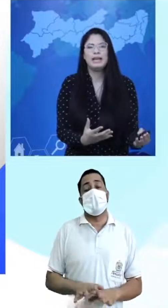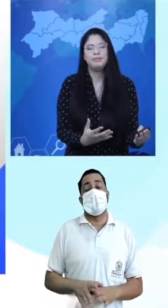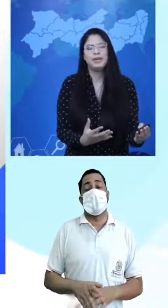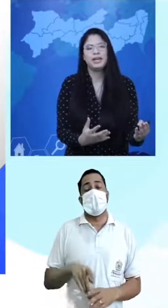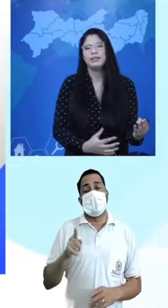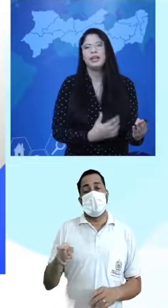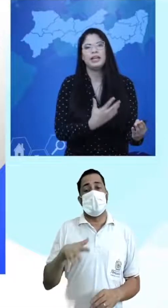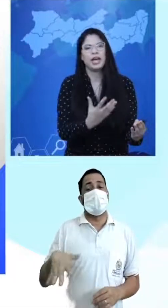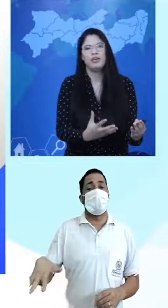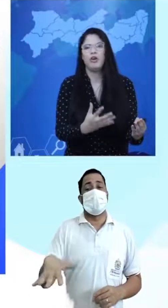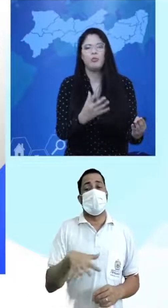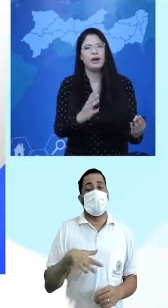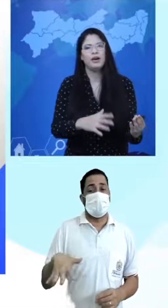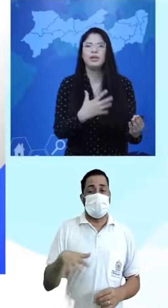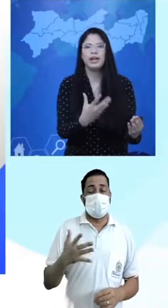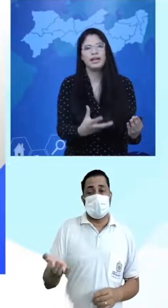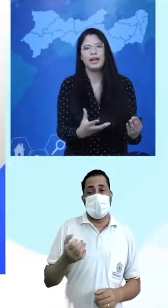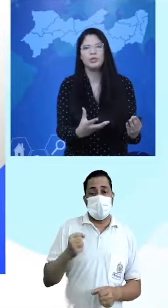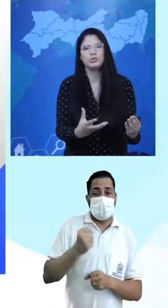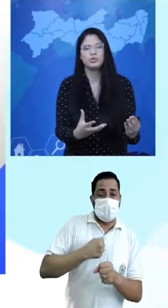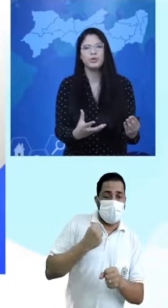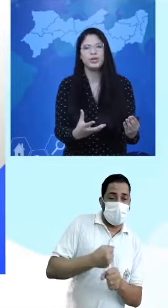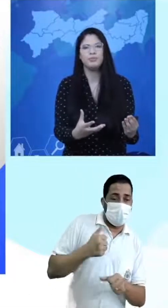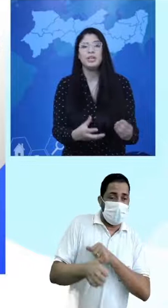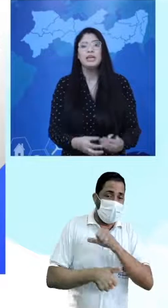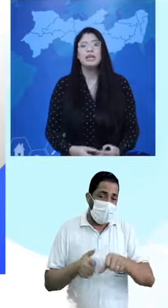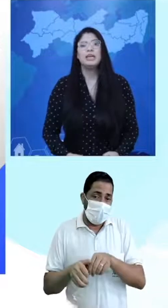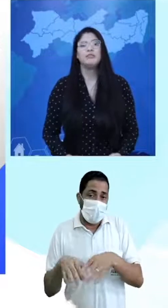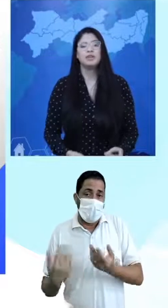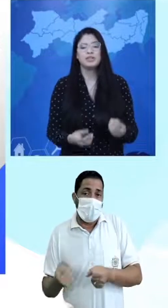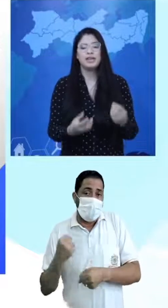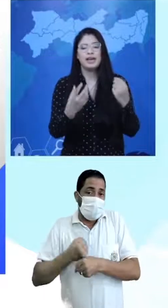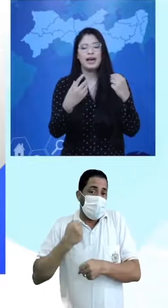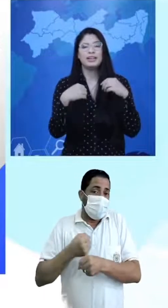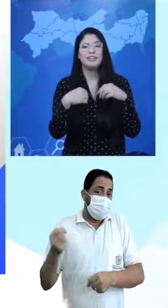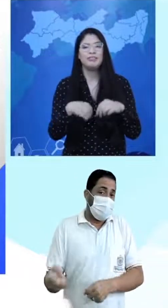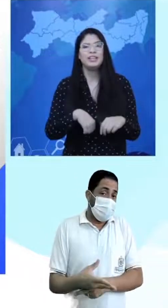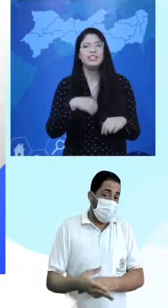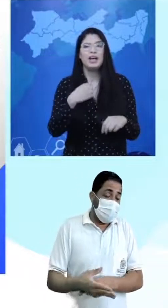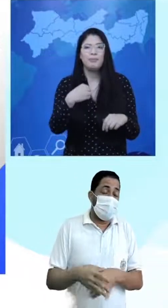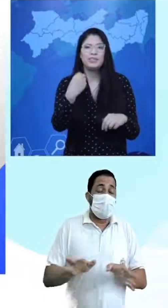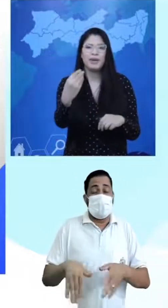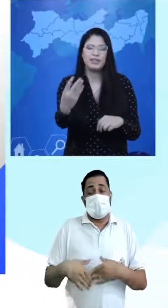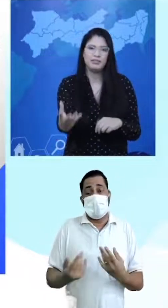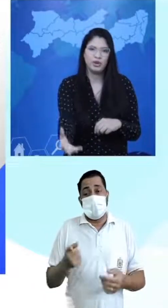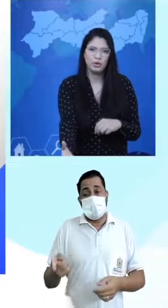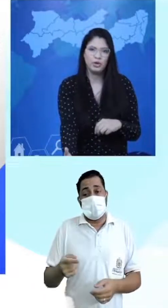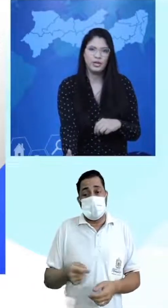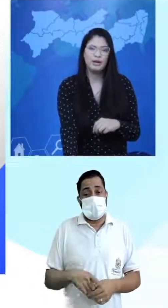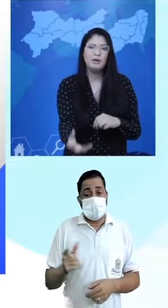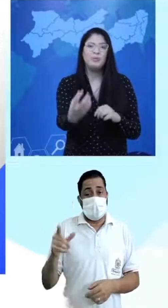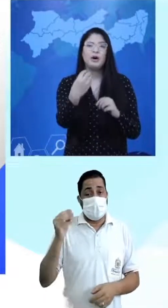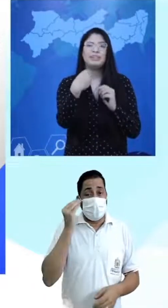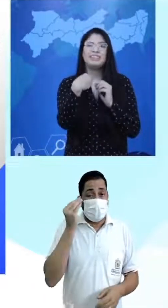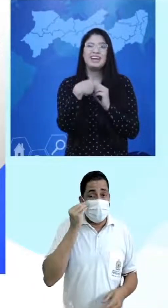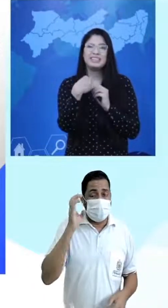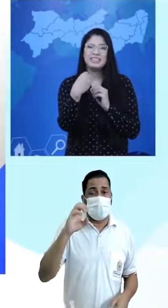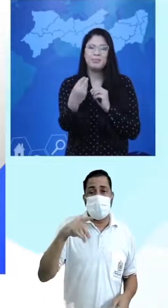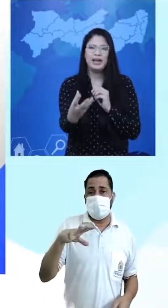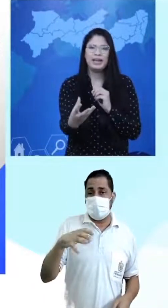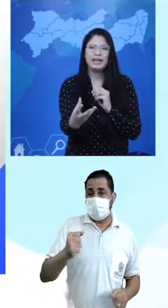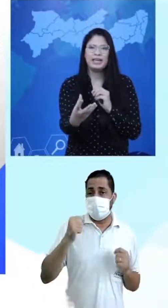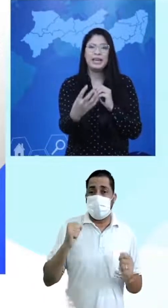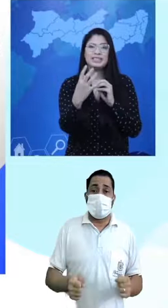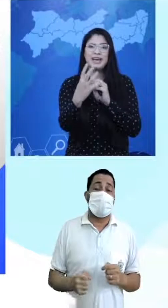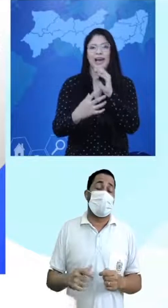aquele ambiente que ele quer reformar ou que ele quer construir. E você, através da perspectiva cônica, pode trazer